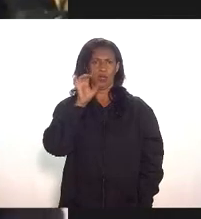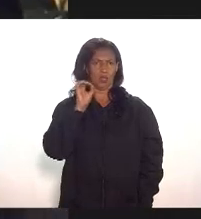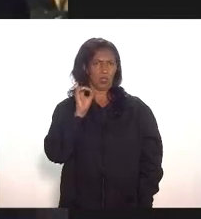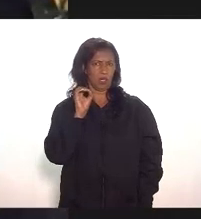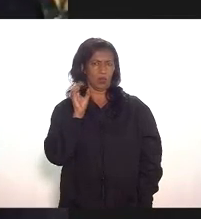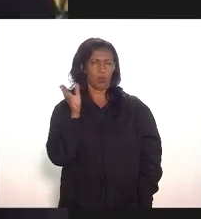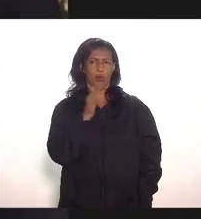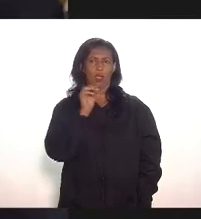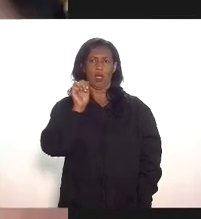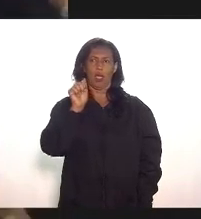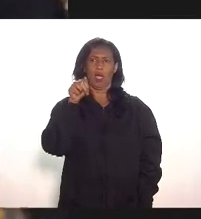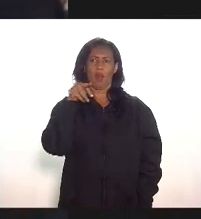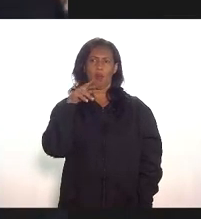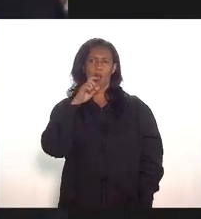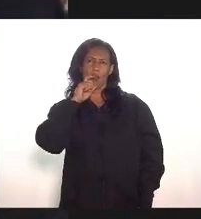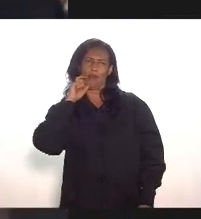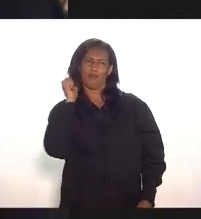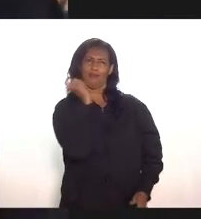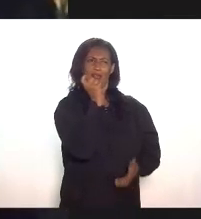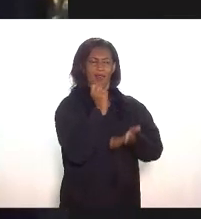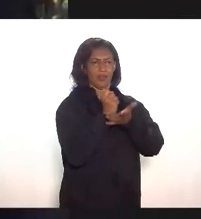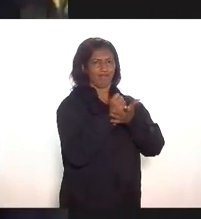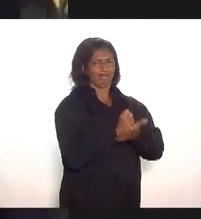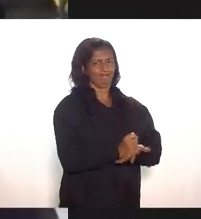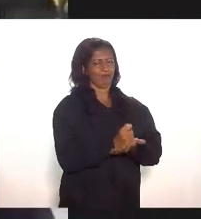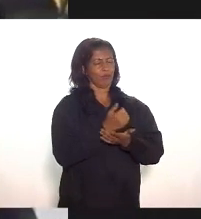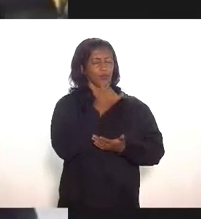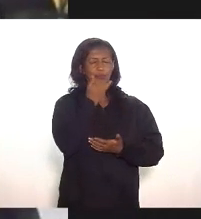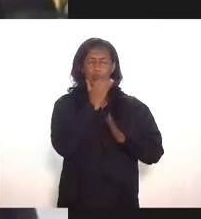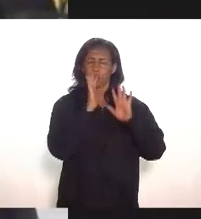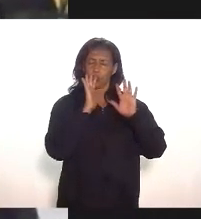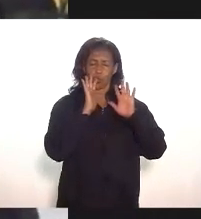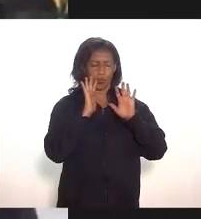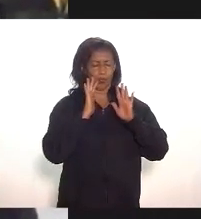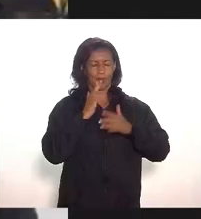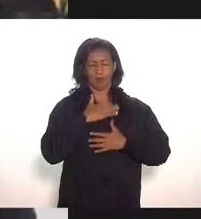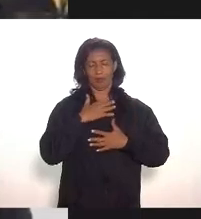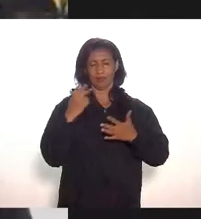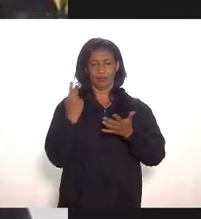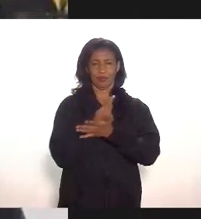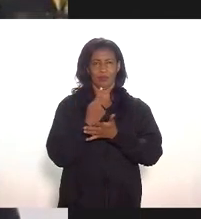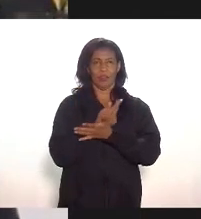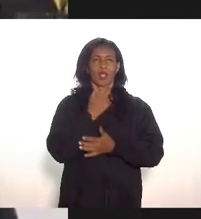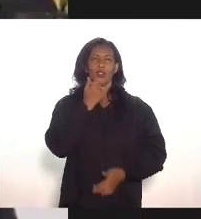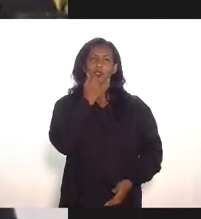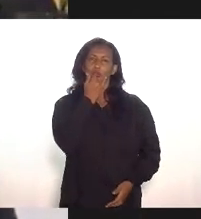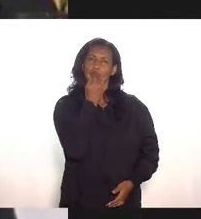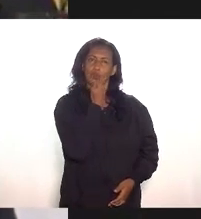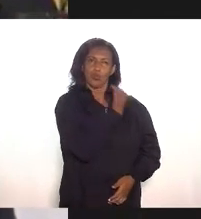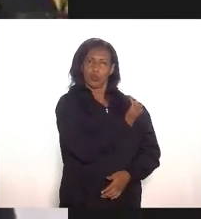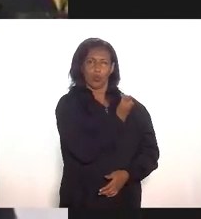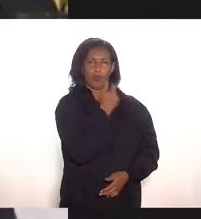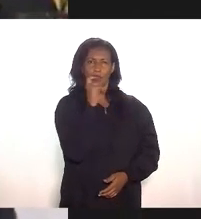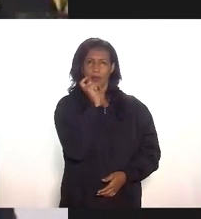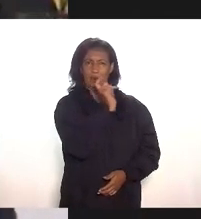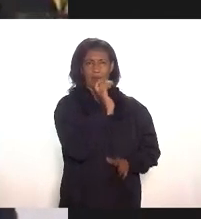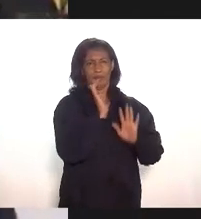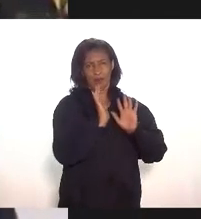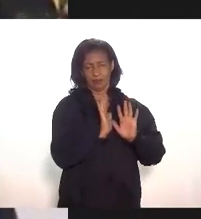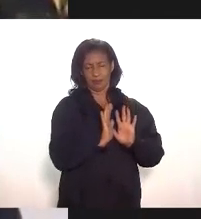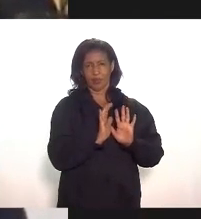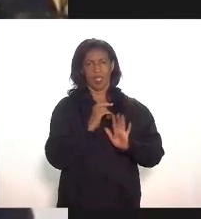de forma alguma. Tem muitas pessoas aqui e eu, sei lá, me empolguei. Então, me desculpa por esse comentário. Esclarecer que eu